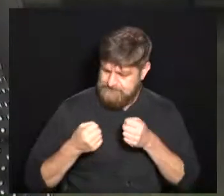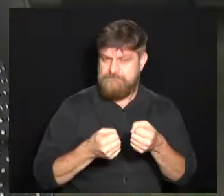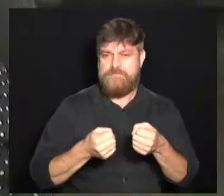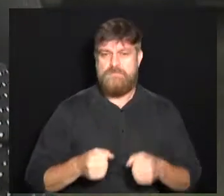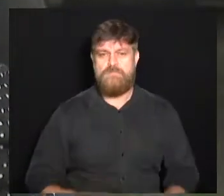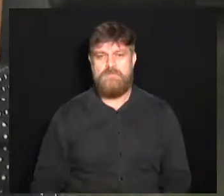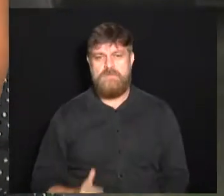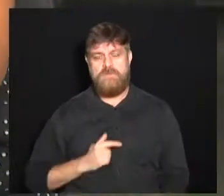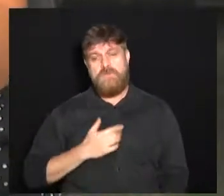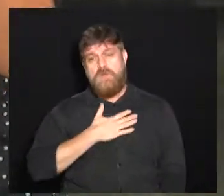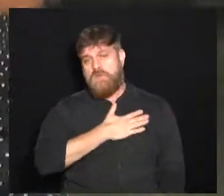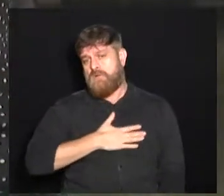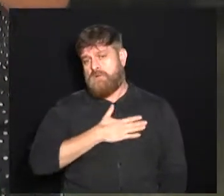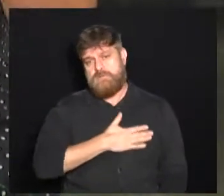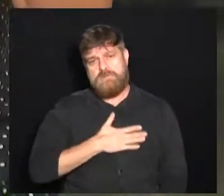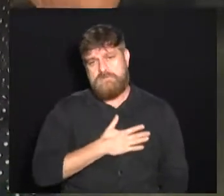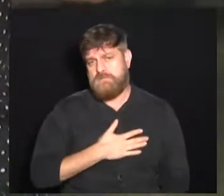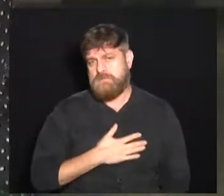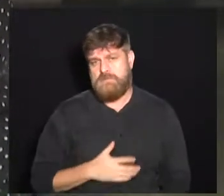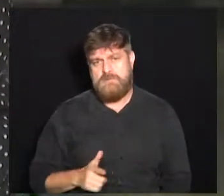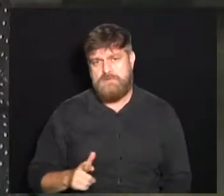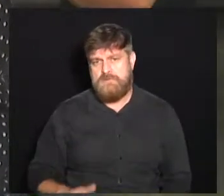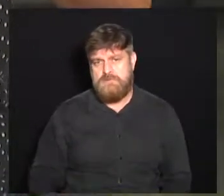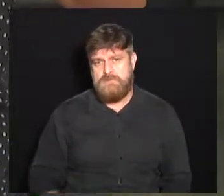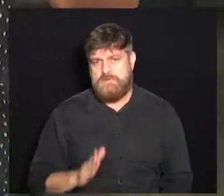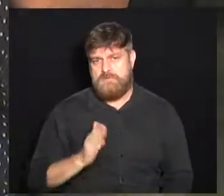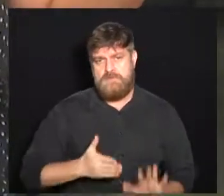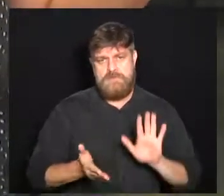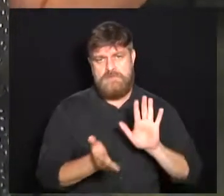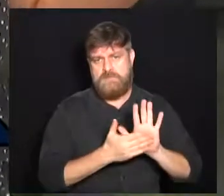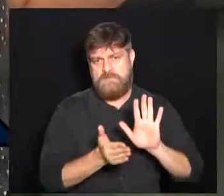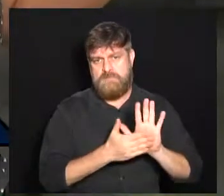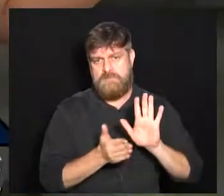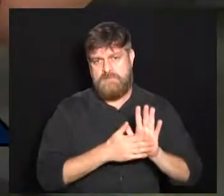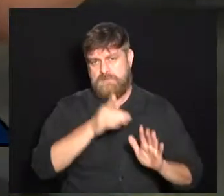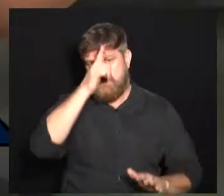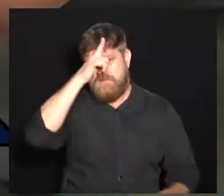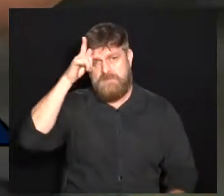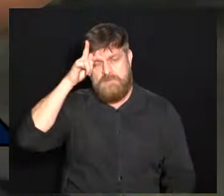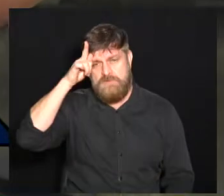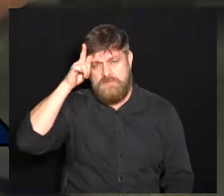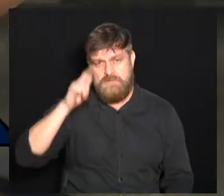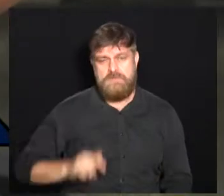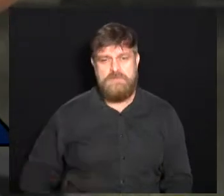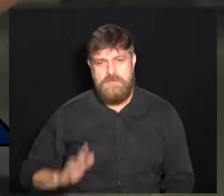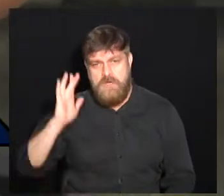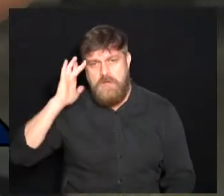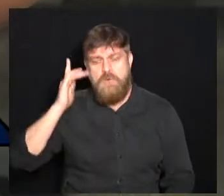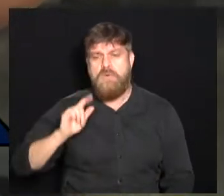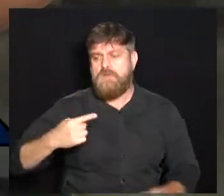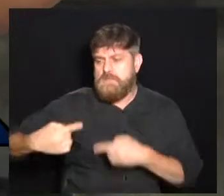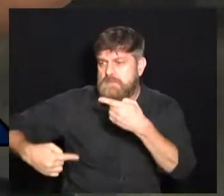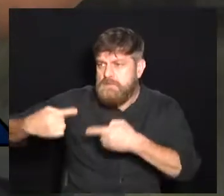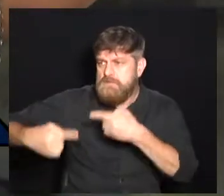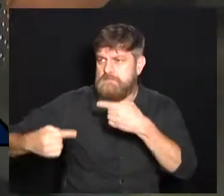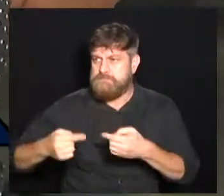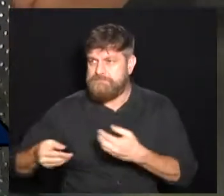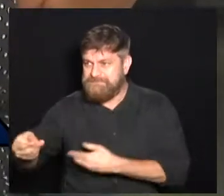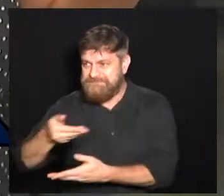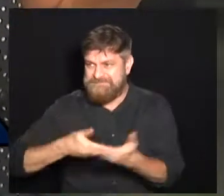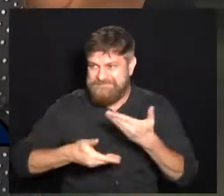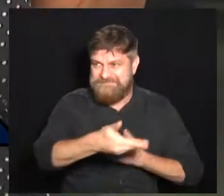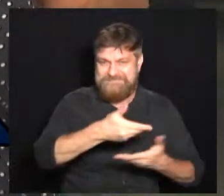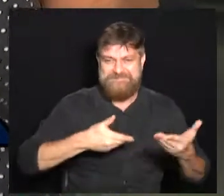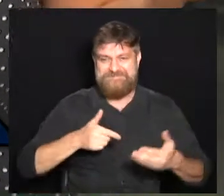Eu gostaria, na verdade, até essa proposta do vereador Gustavo, acho que da discussão da mediação com